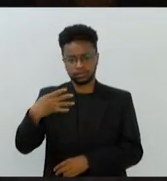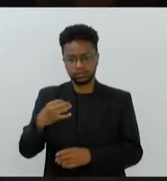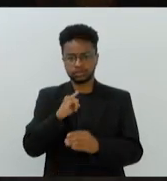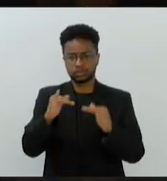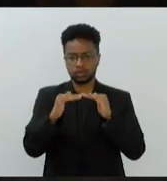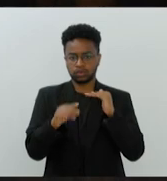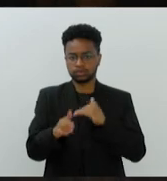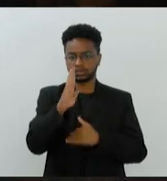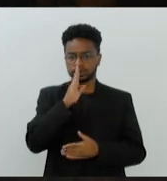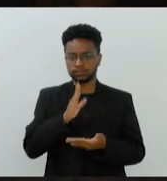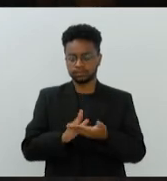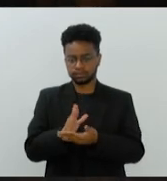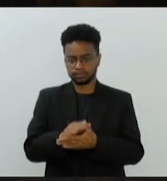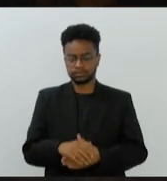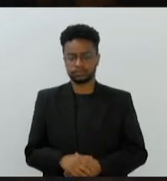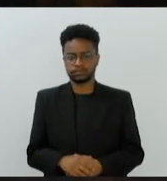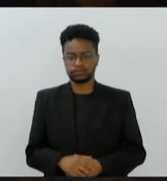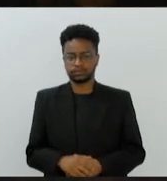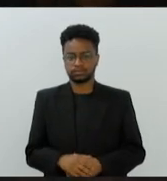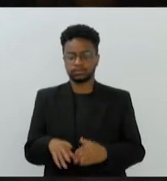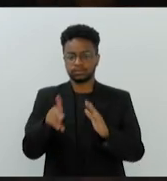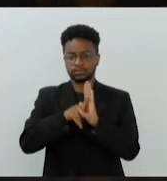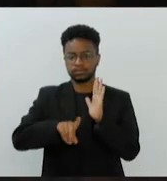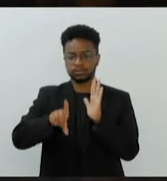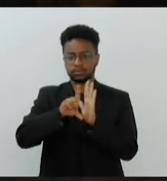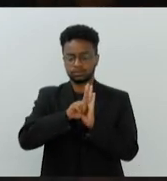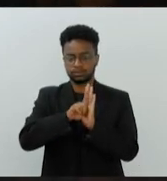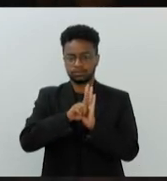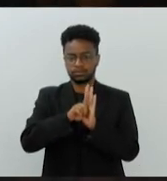estão? Aprovado. Projeto de lei